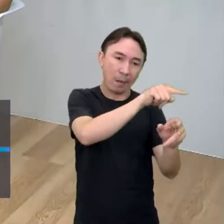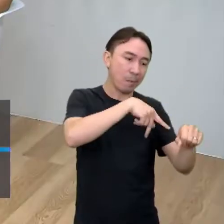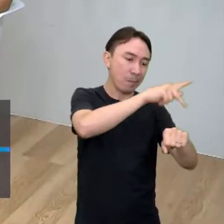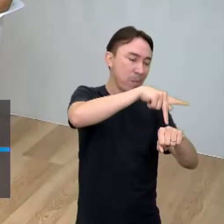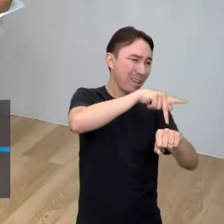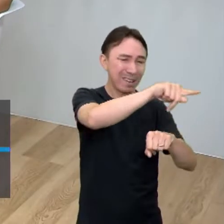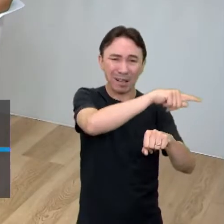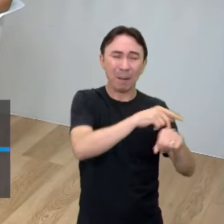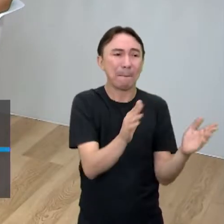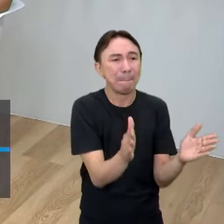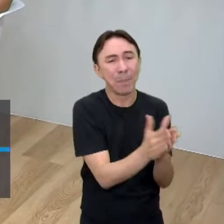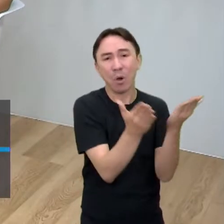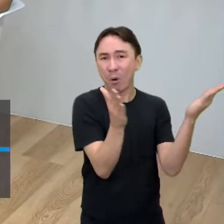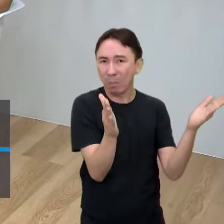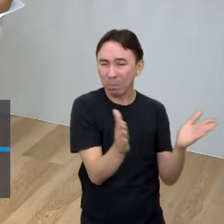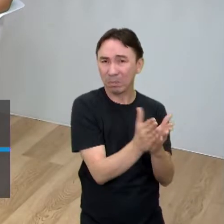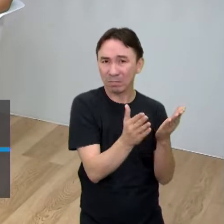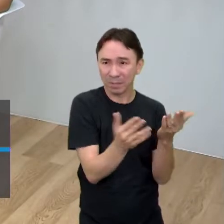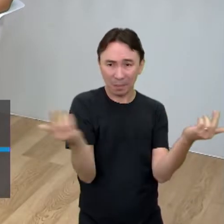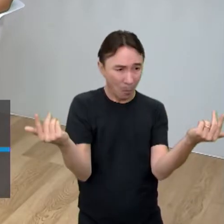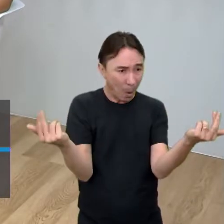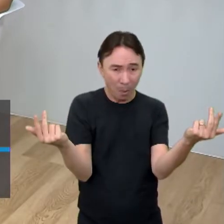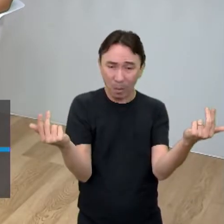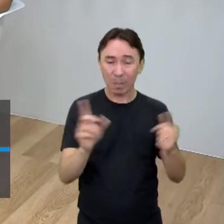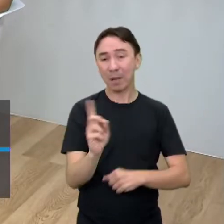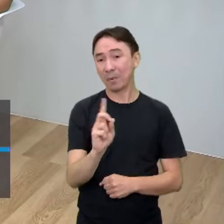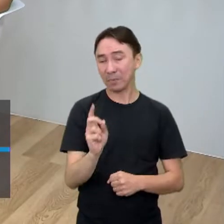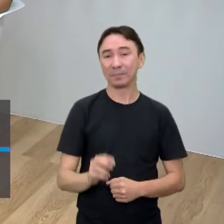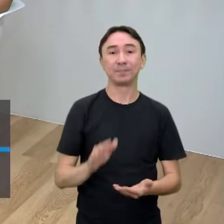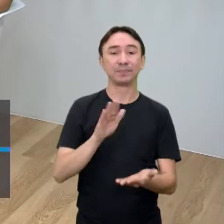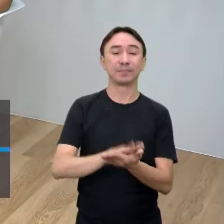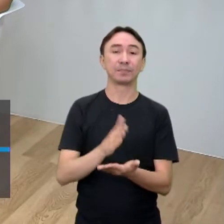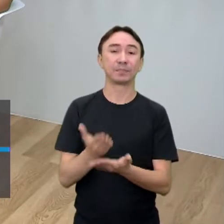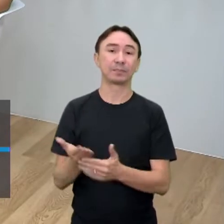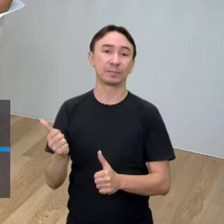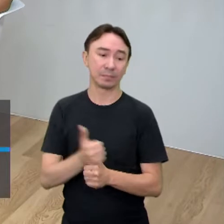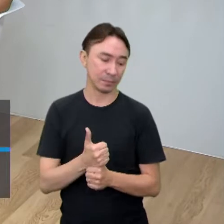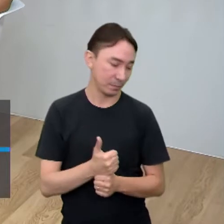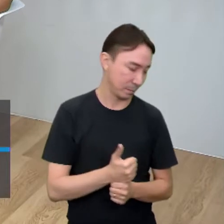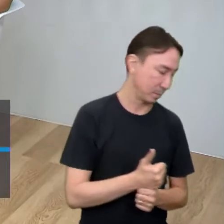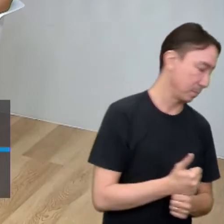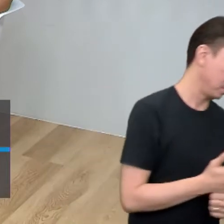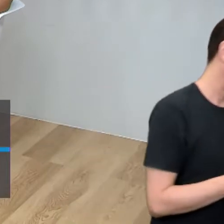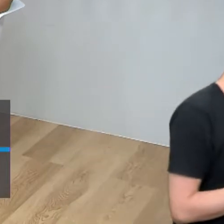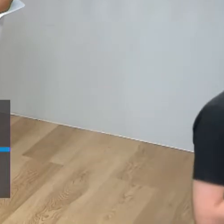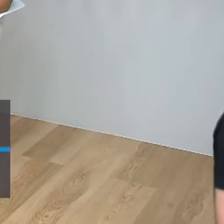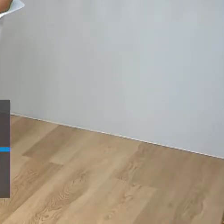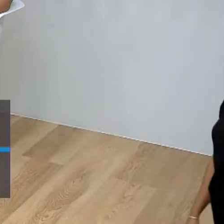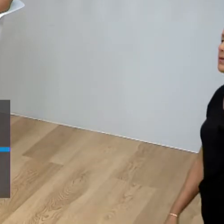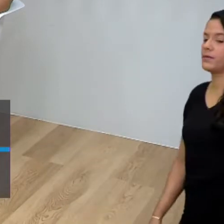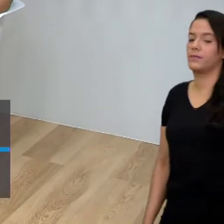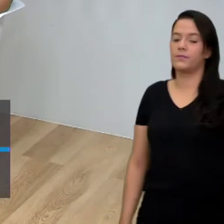com carências sociais, que muitas vezes não consegue suprir nem as necessidades do próprio povo. Sim. Então tem uma realidade